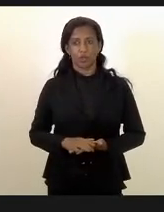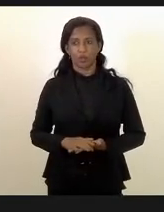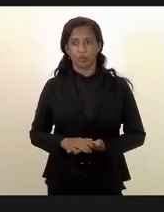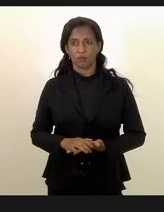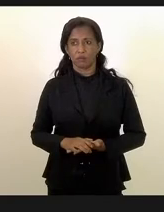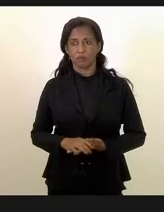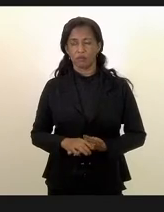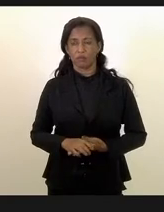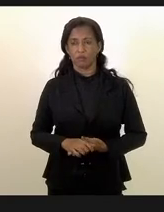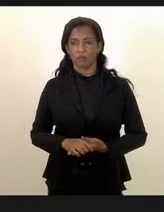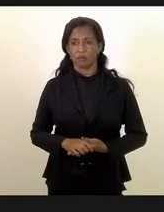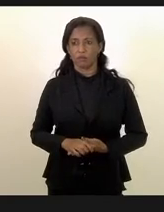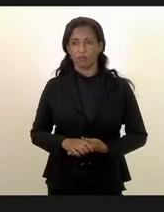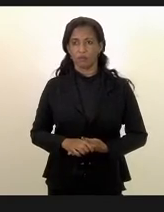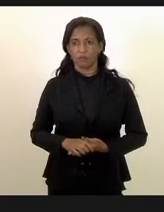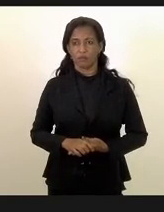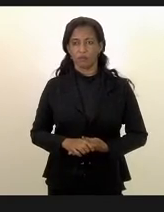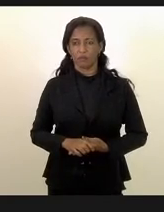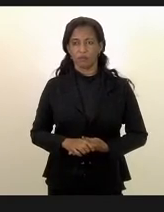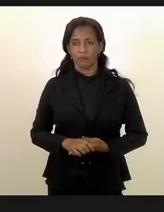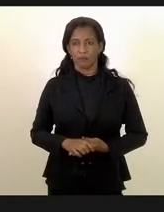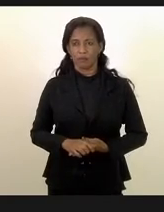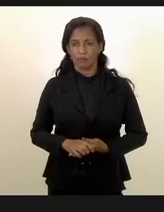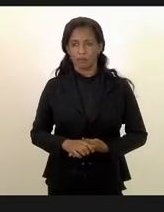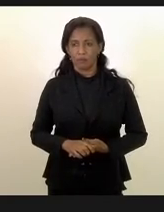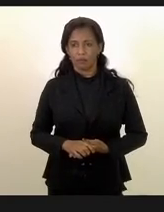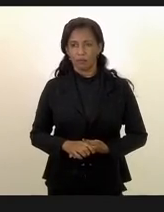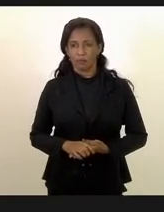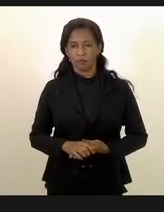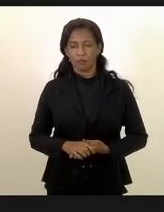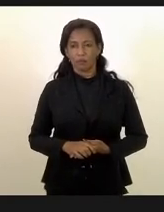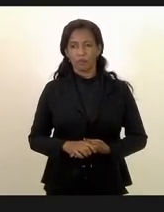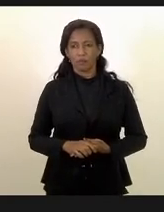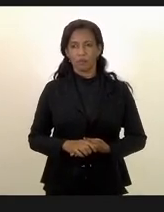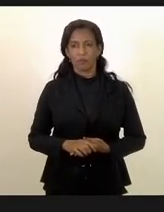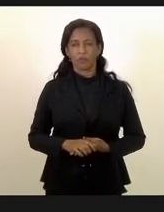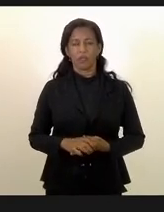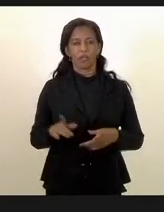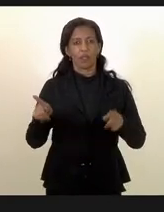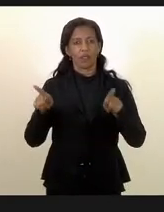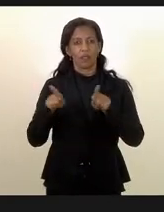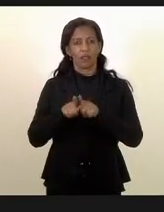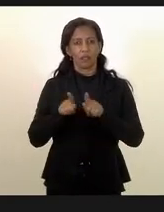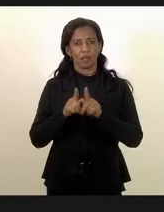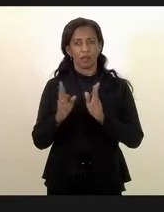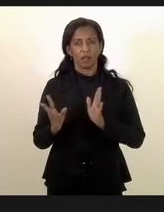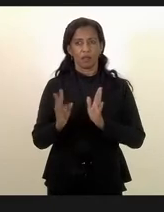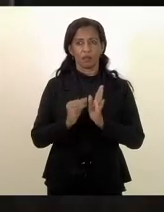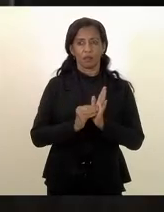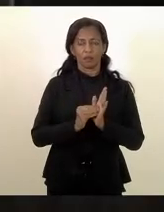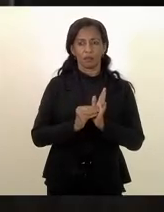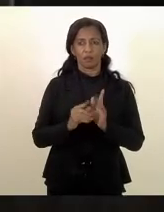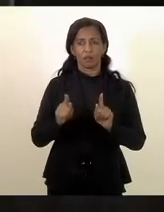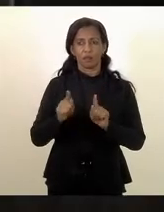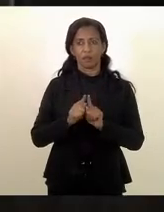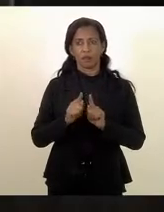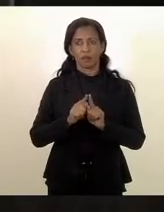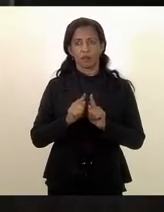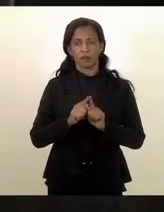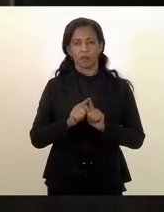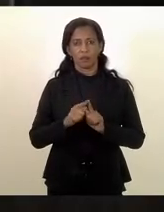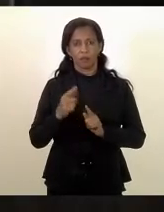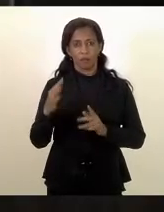e queria que fosse modificado na mesa pedi a atenção aí da